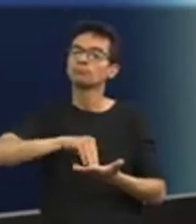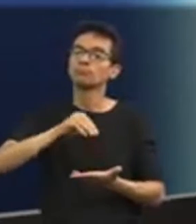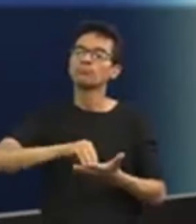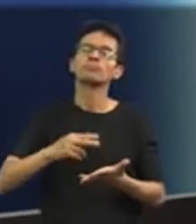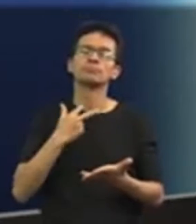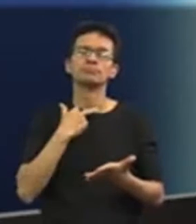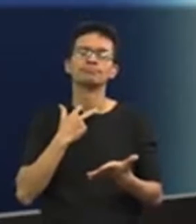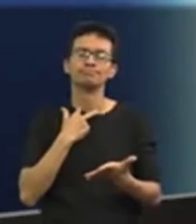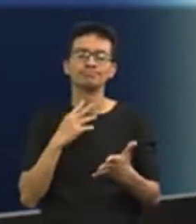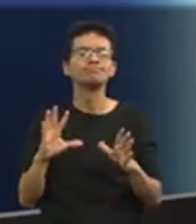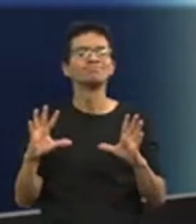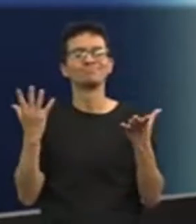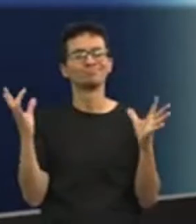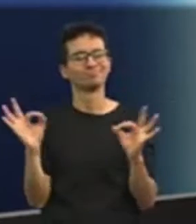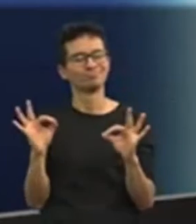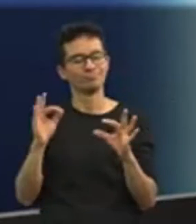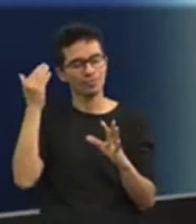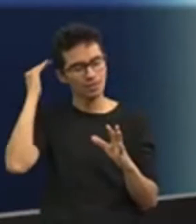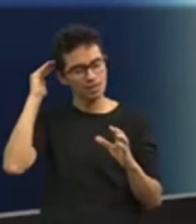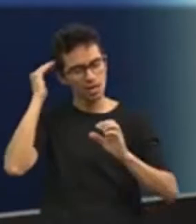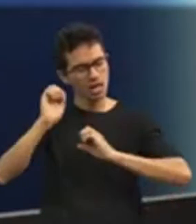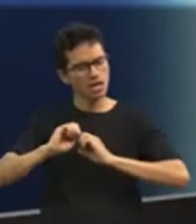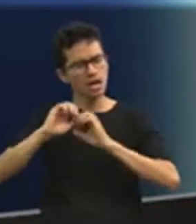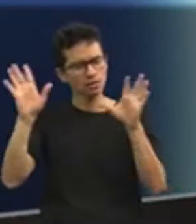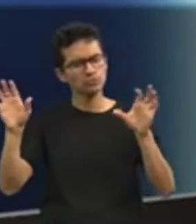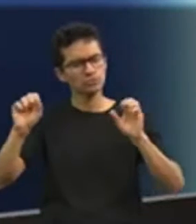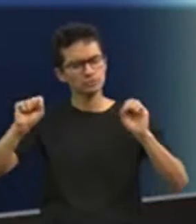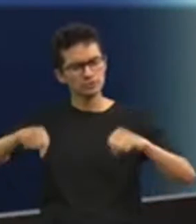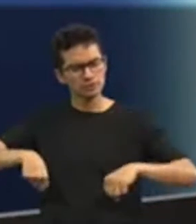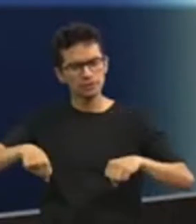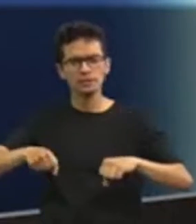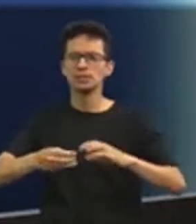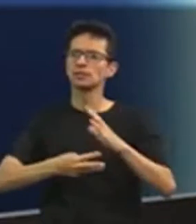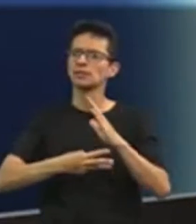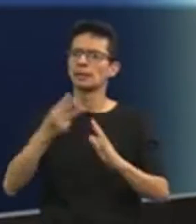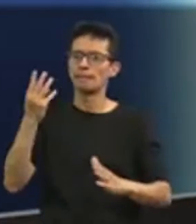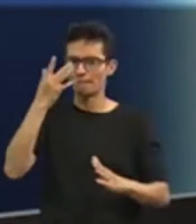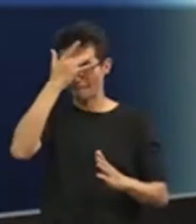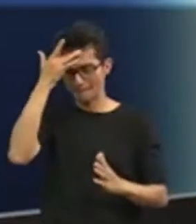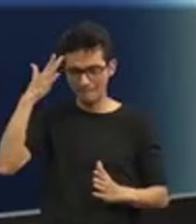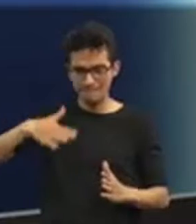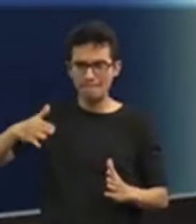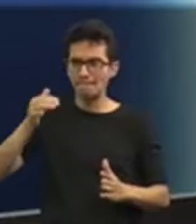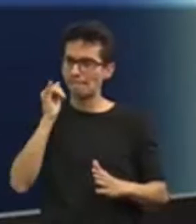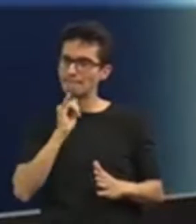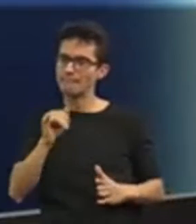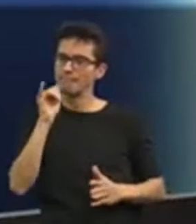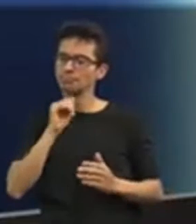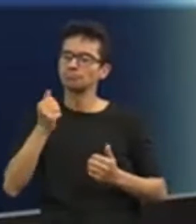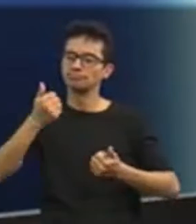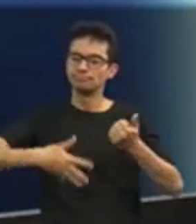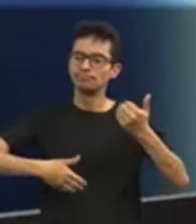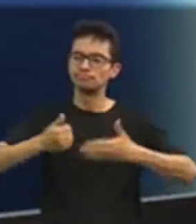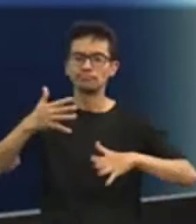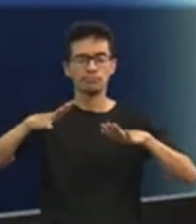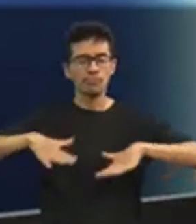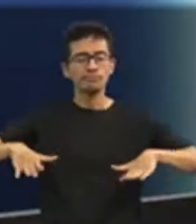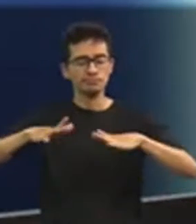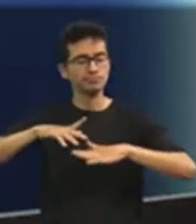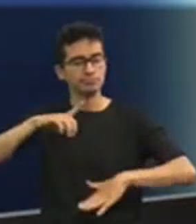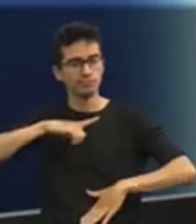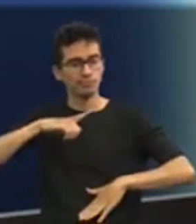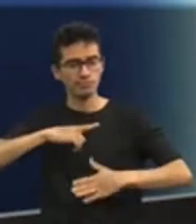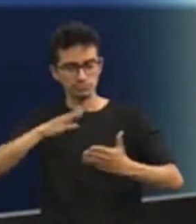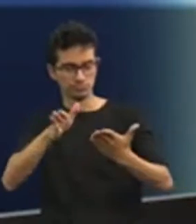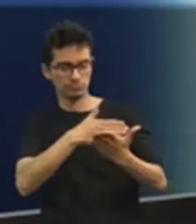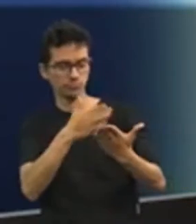ficariam ali sem a gente poder entender direito não é um narrador em terceira pessoa que relata a história como um todo